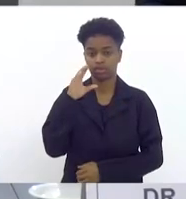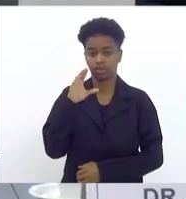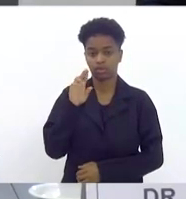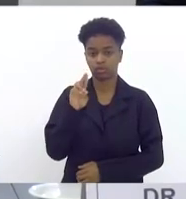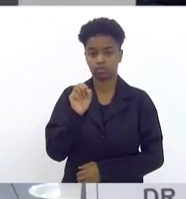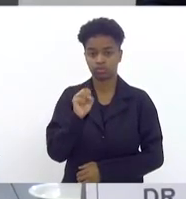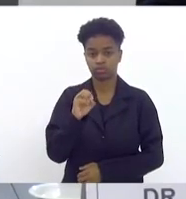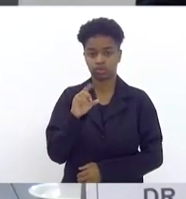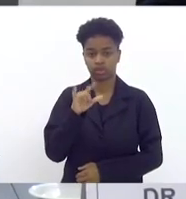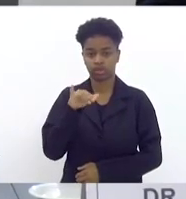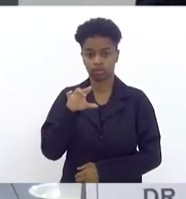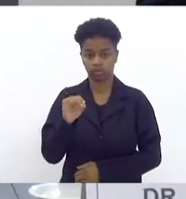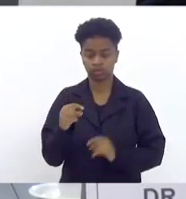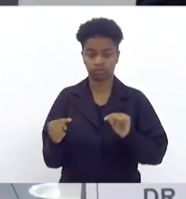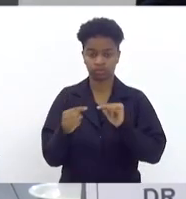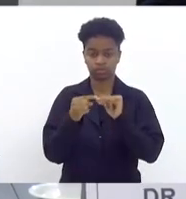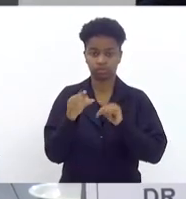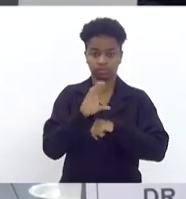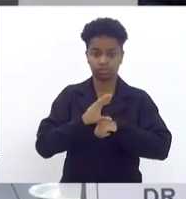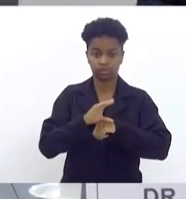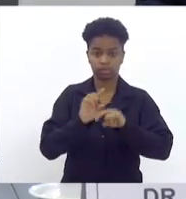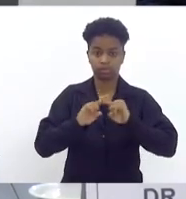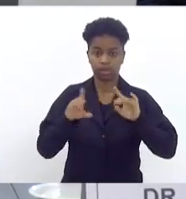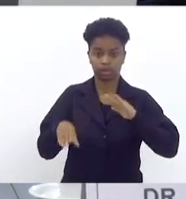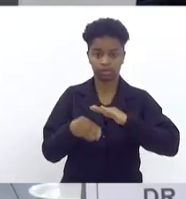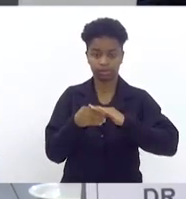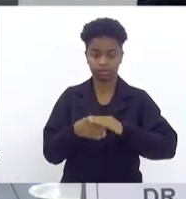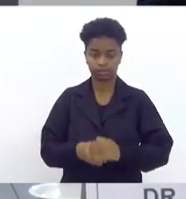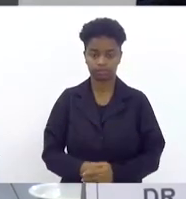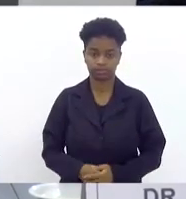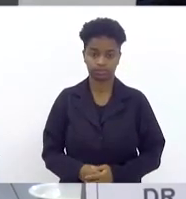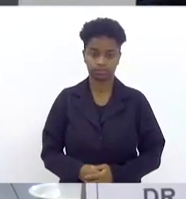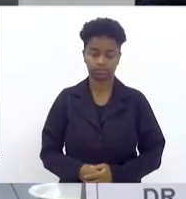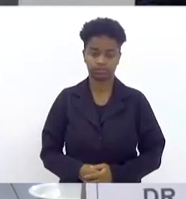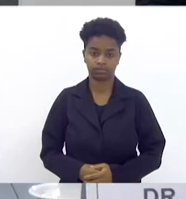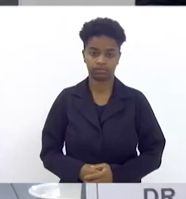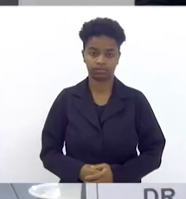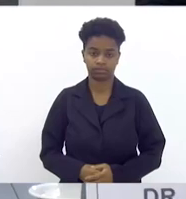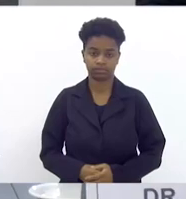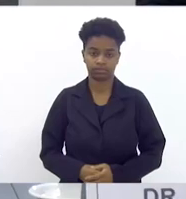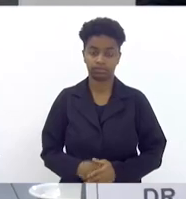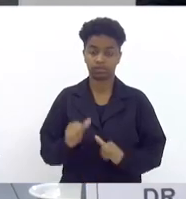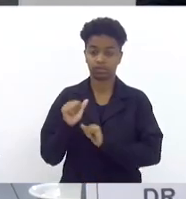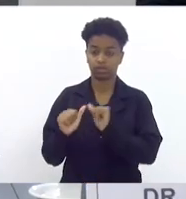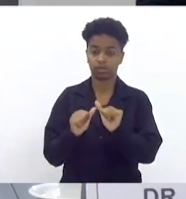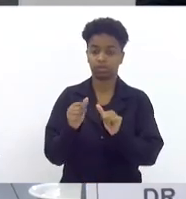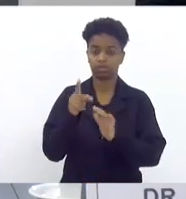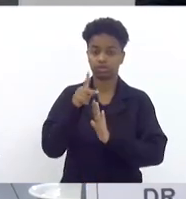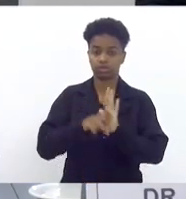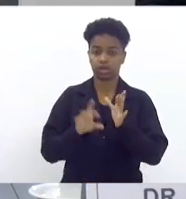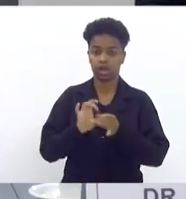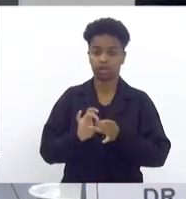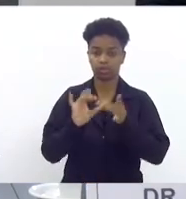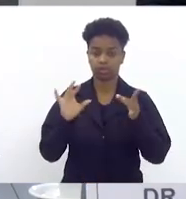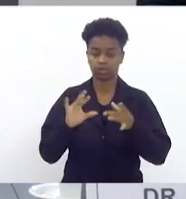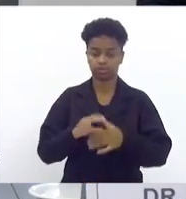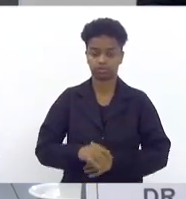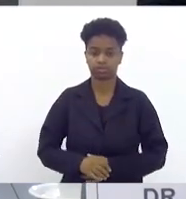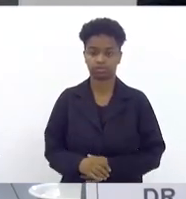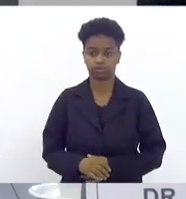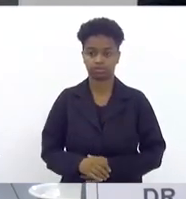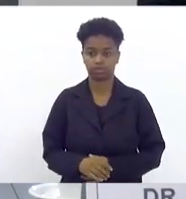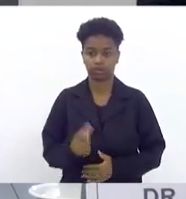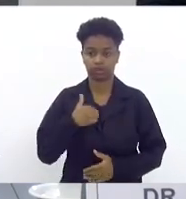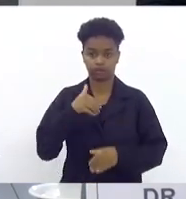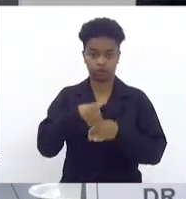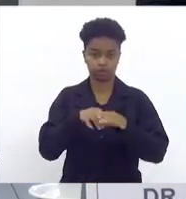Cozzolino é pela constitucionalidade com emendas, tornando o projeto autorizativo. Tem voto em